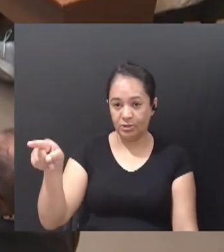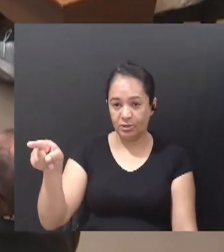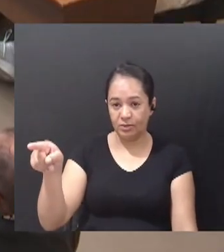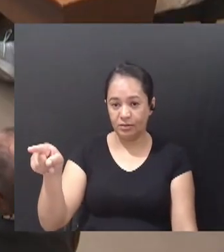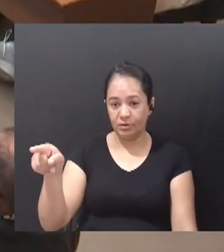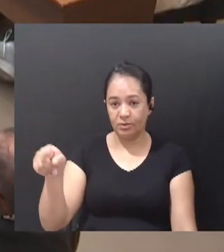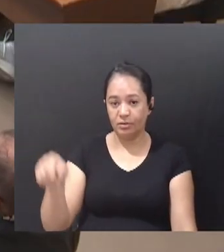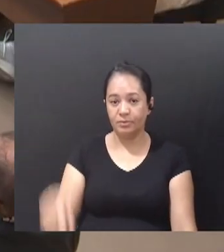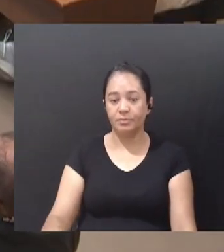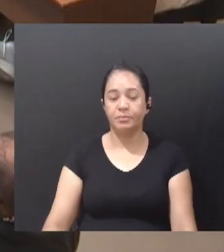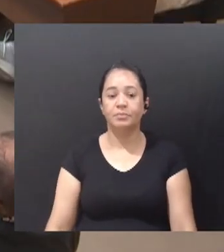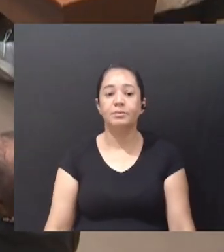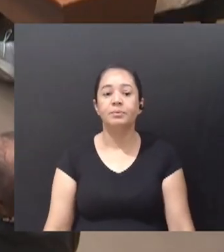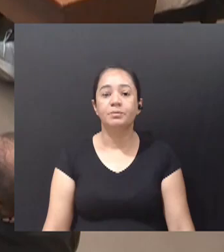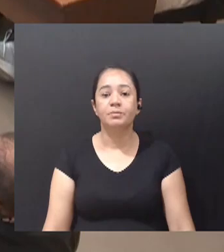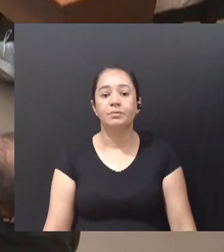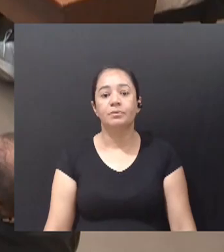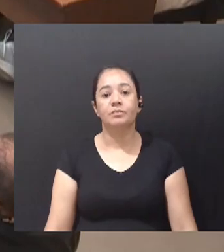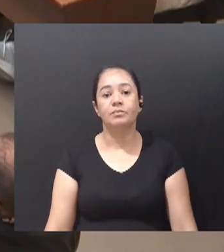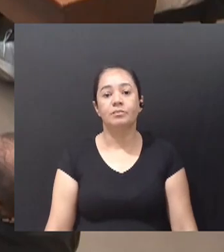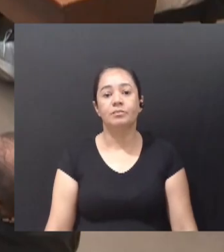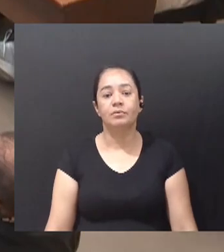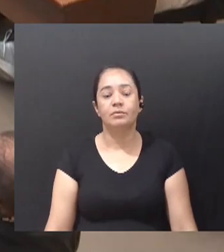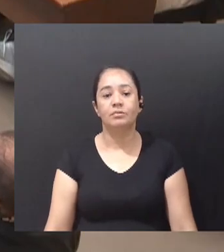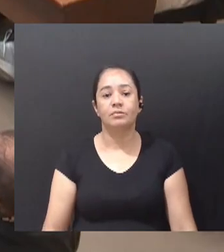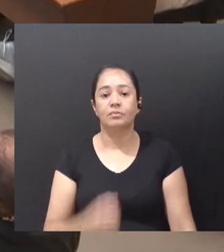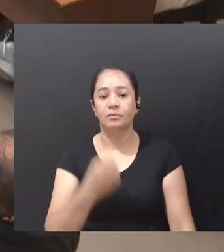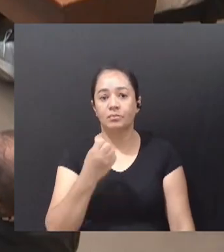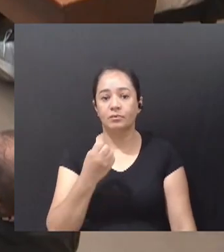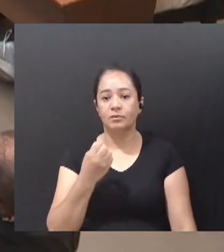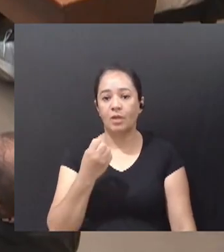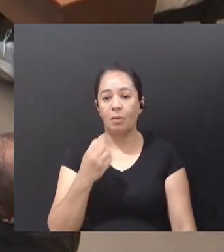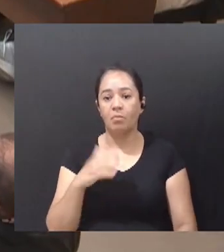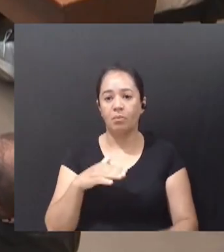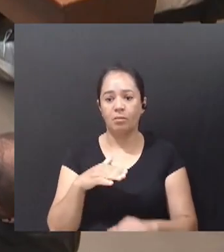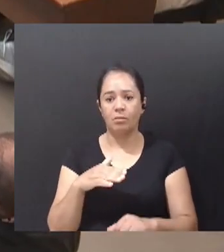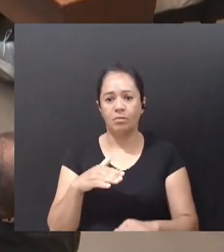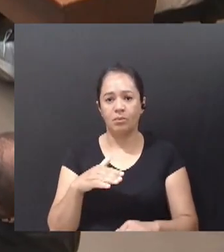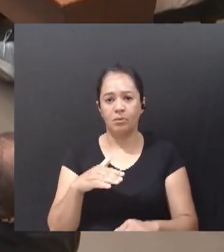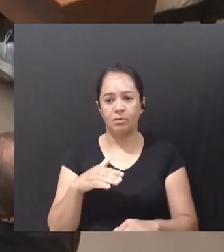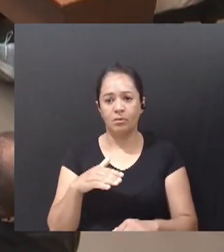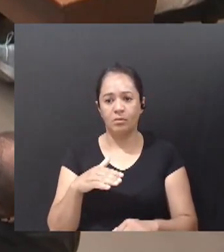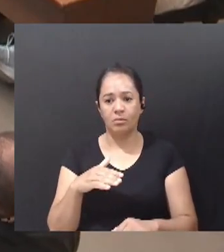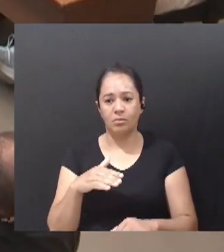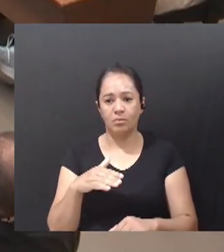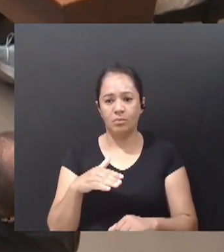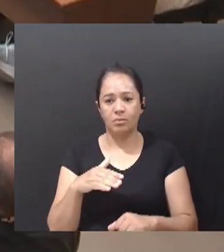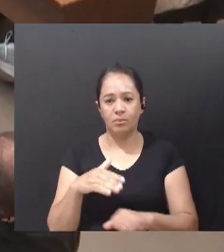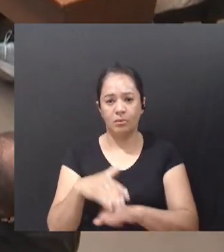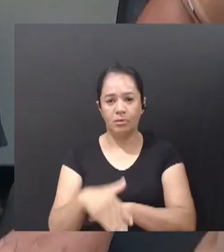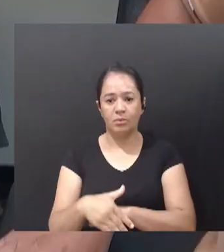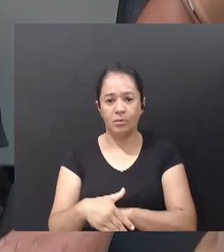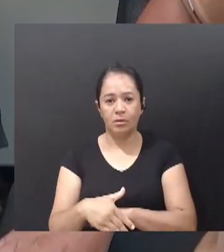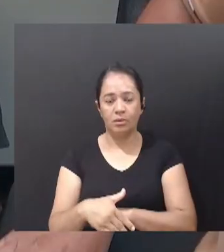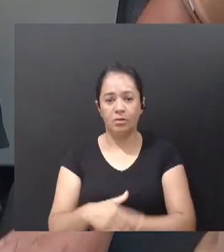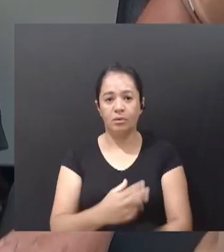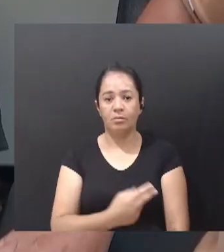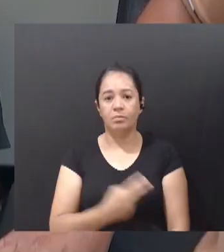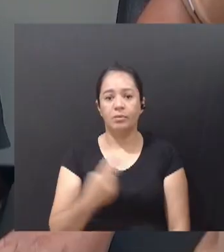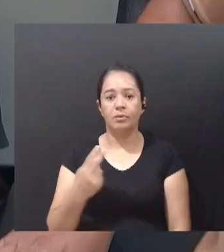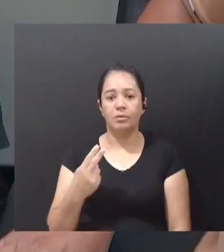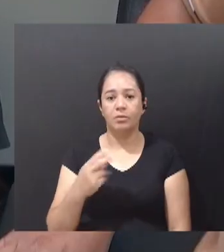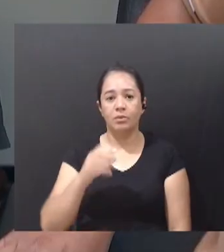lá. Boa noite, pessoal. Boa noite. Meu nome é Elias. Queria